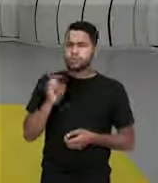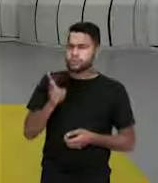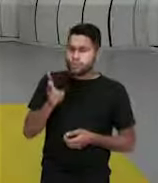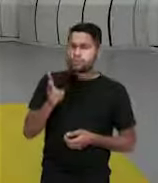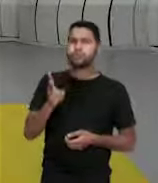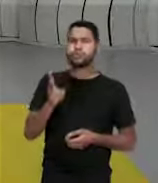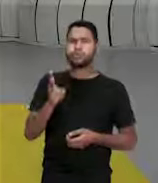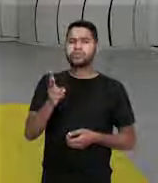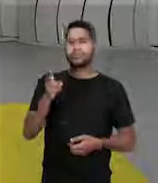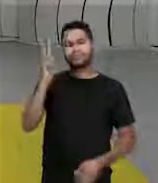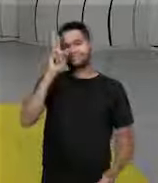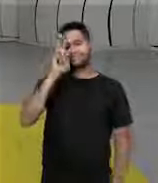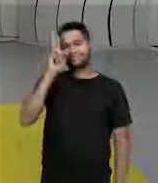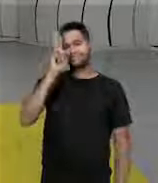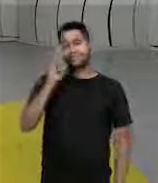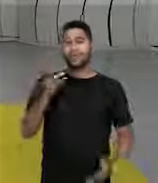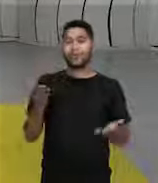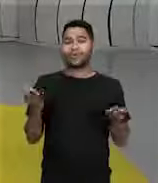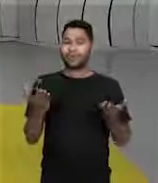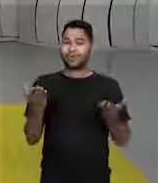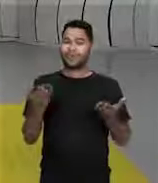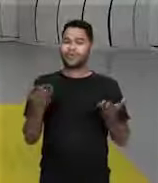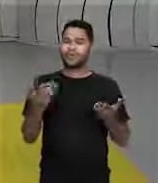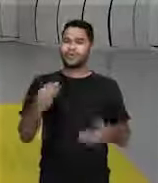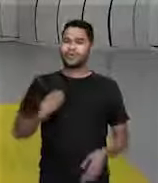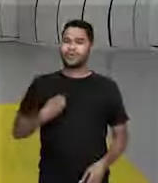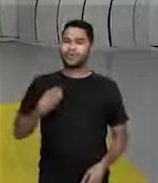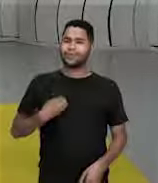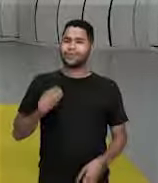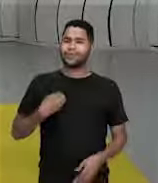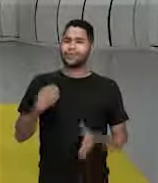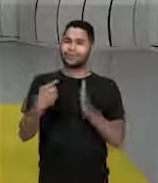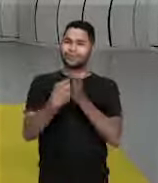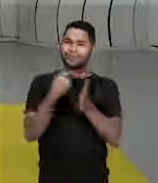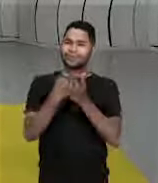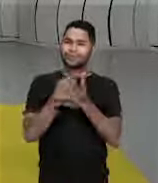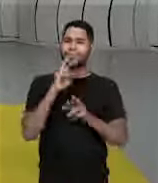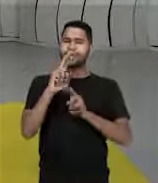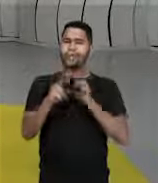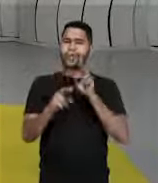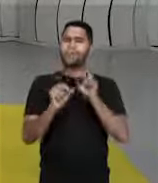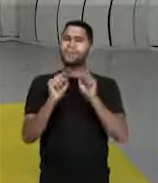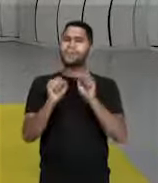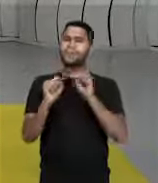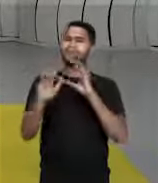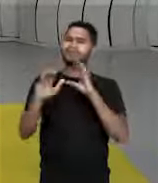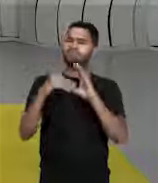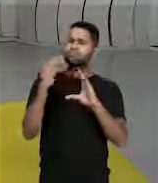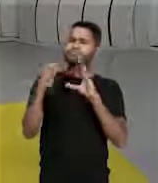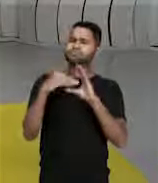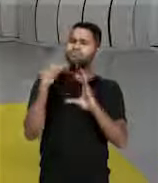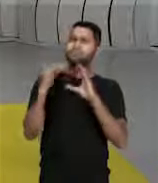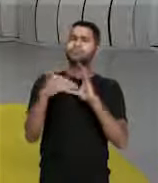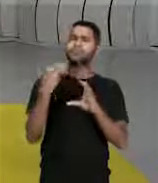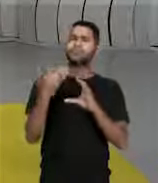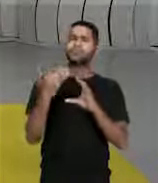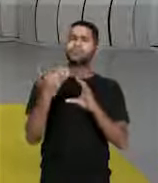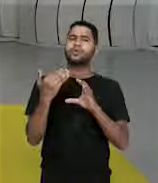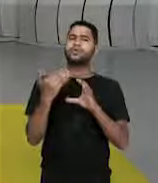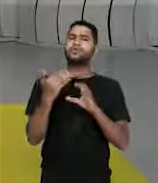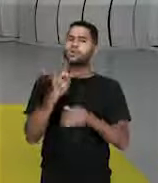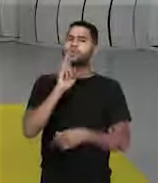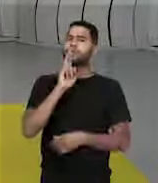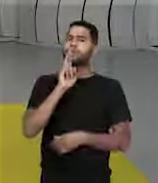dúvida, lembre-se, hoje eu estarei no Tira Dúvidas. Você pode enviar a sua pergunta que eu vou